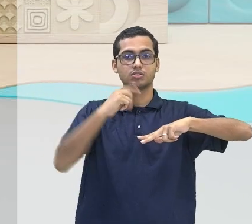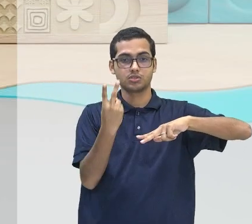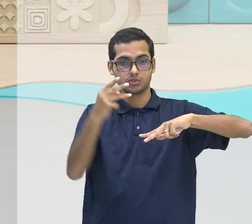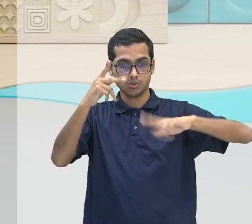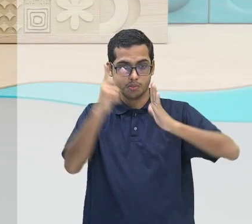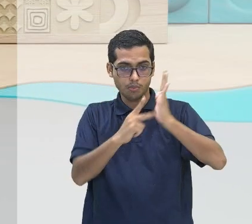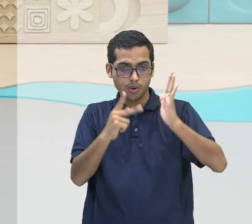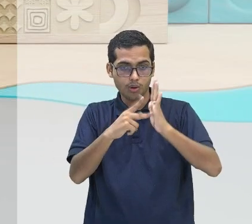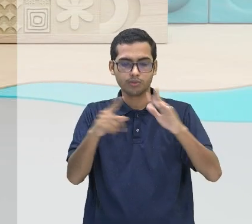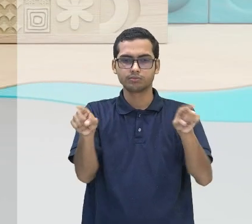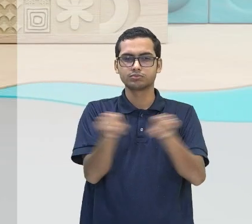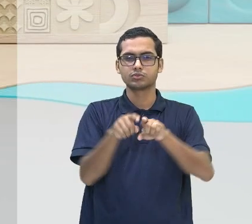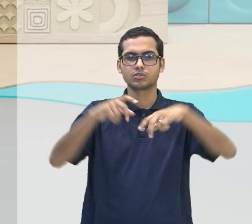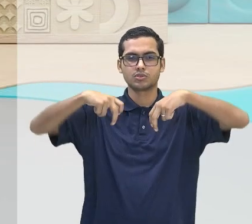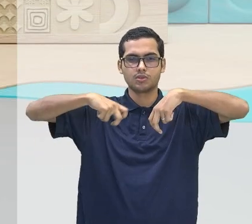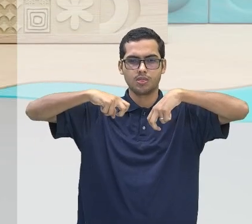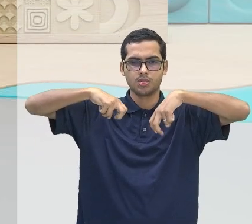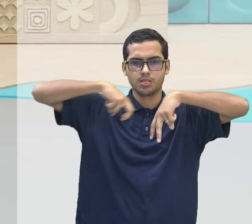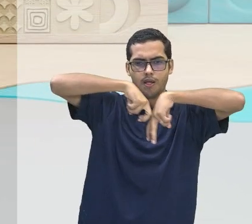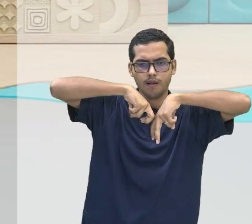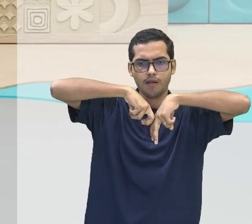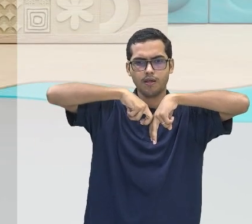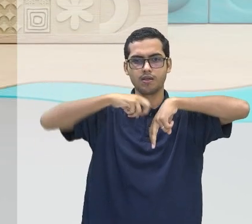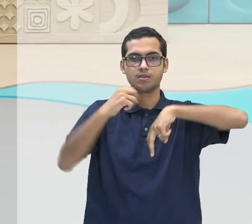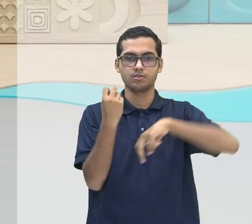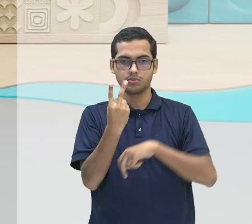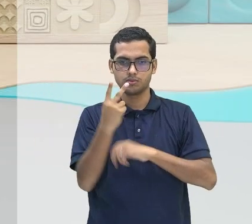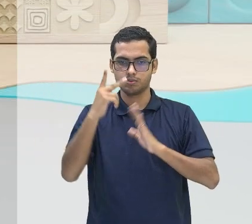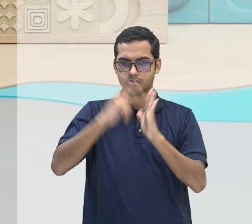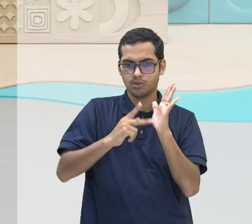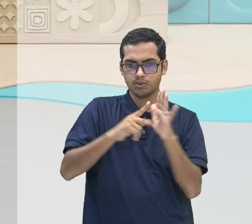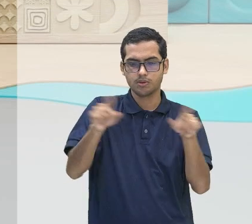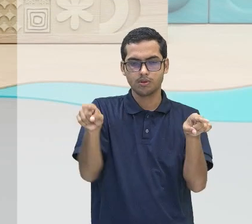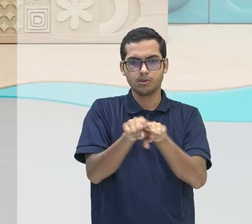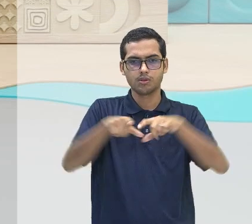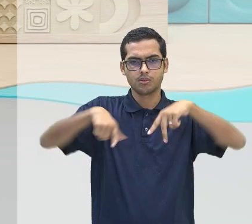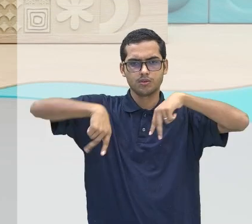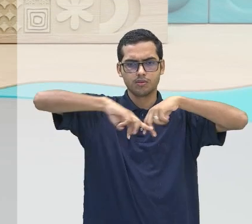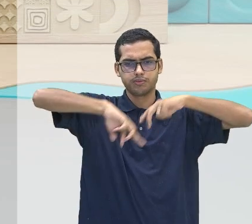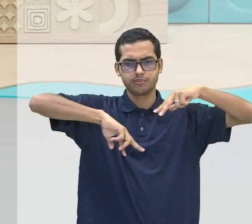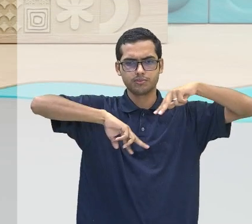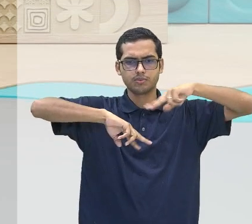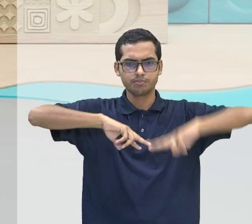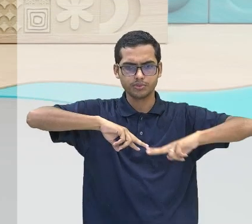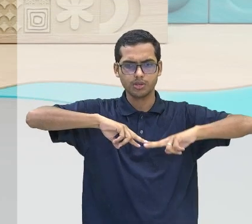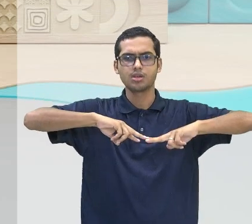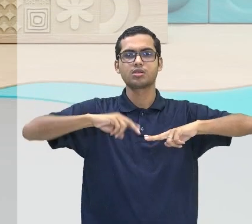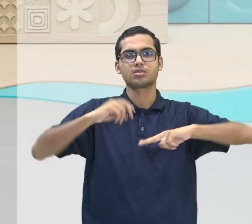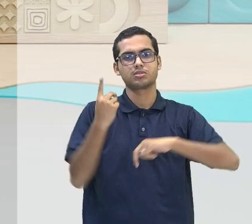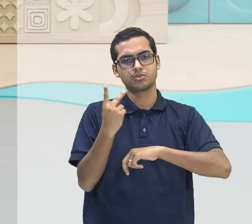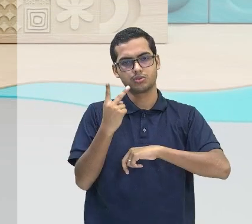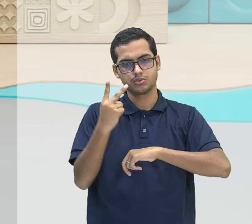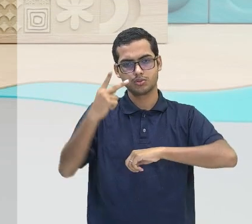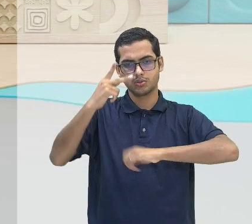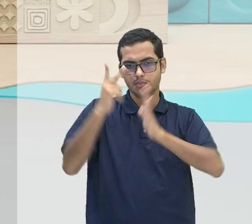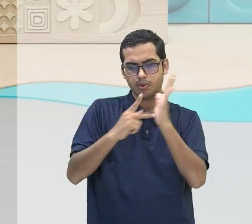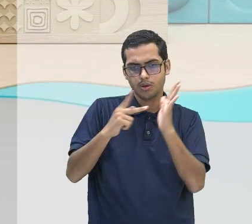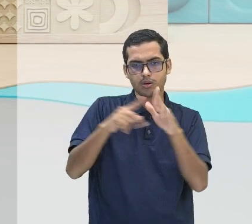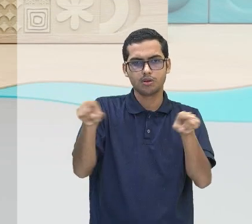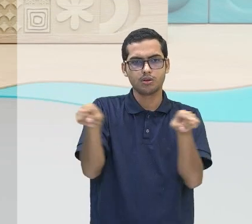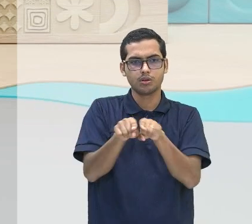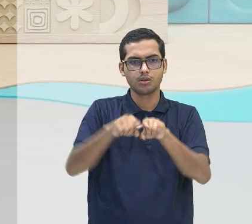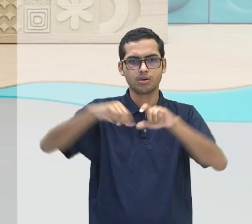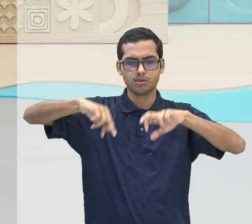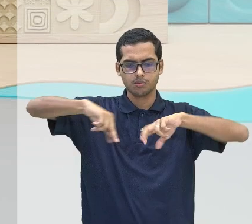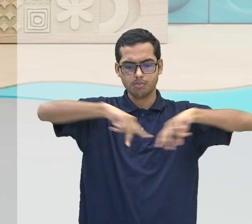joelho na barriga valem 2 pontos, raspagem, 2 pontos, passagem de guarda já aumenta 1 ponto, ou seja,